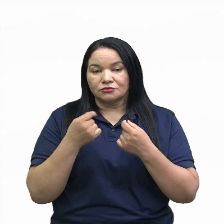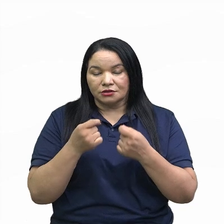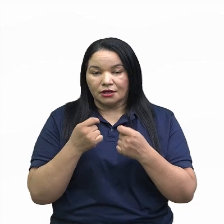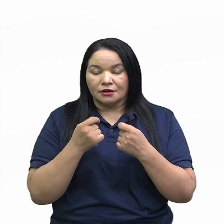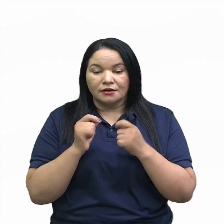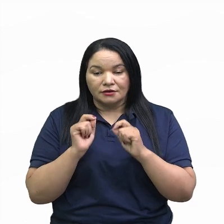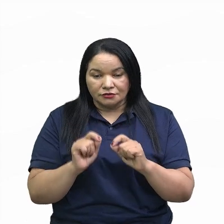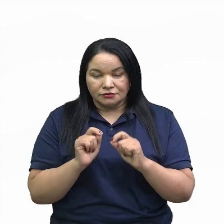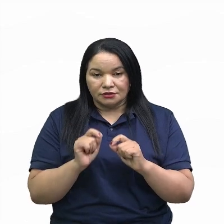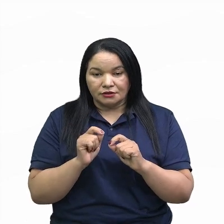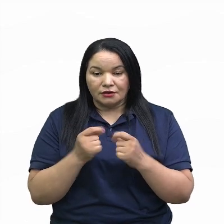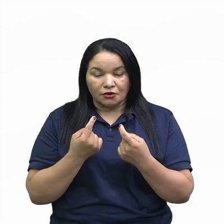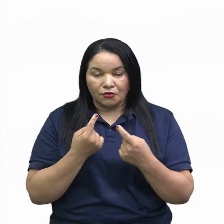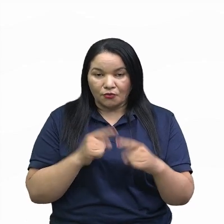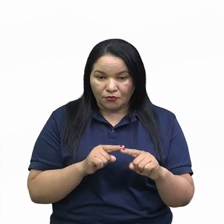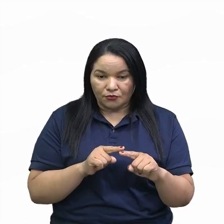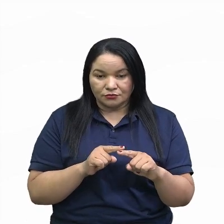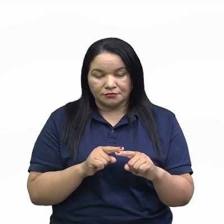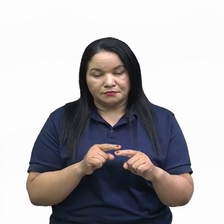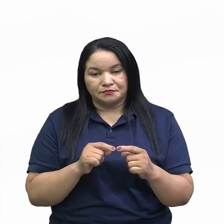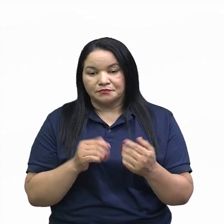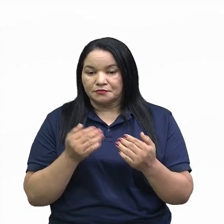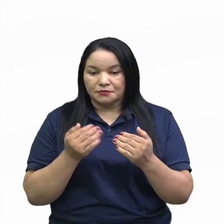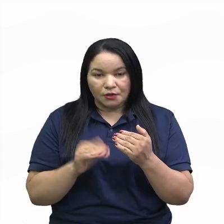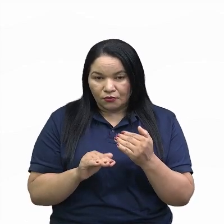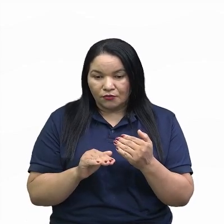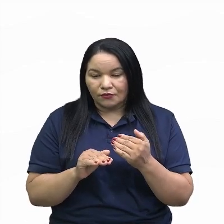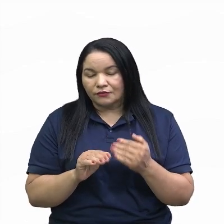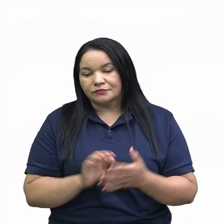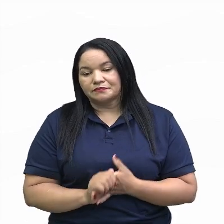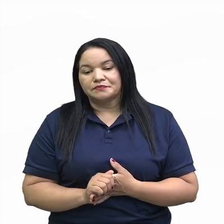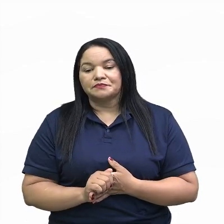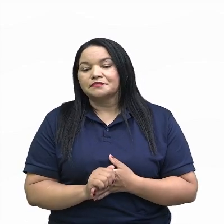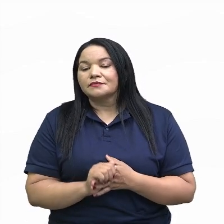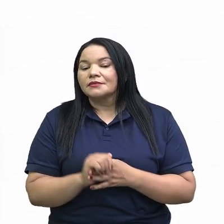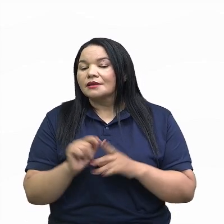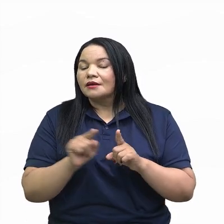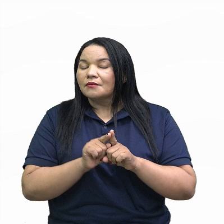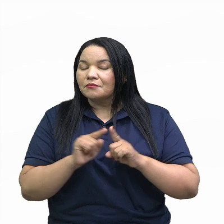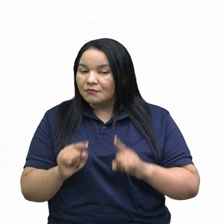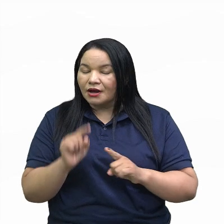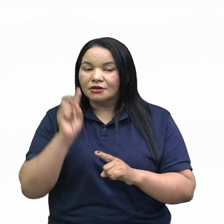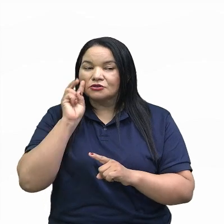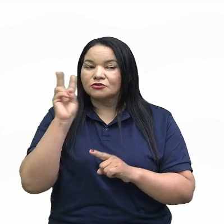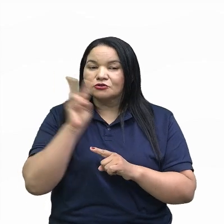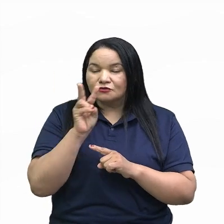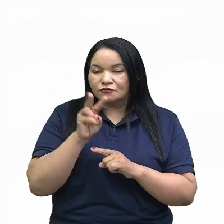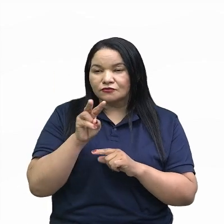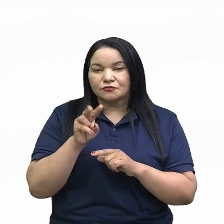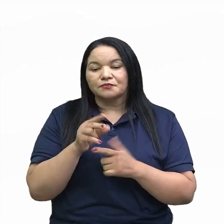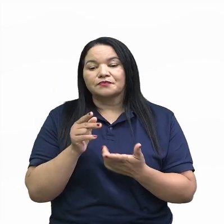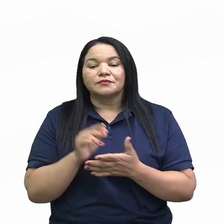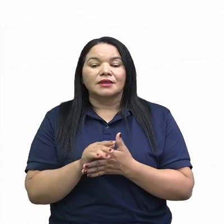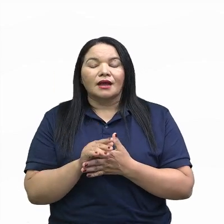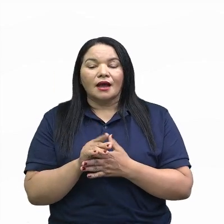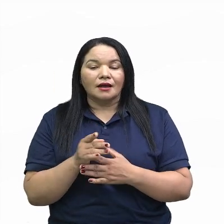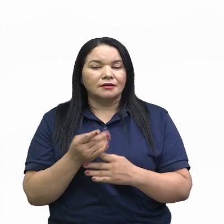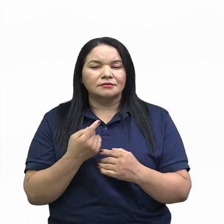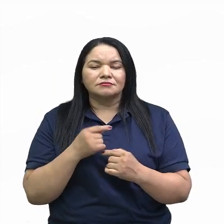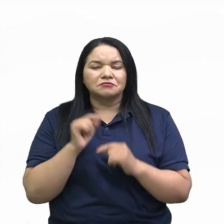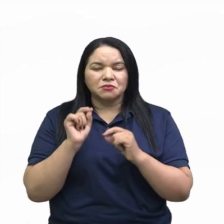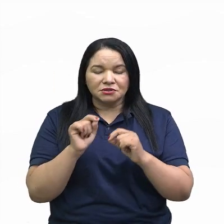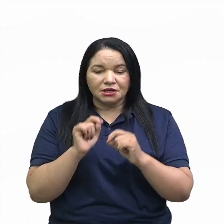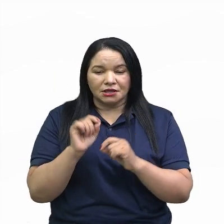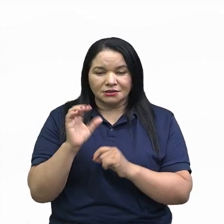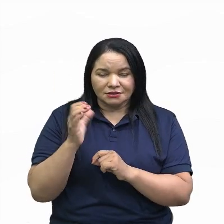se posicionando contrário a uma ideia. Mas basta olhar para o horizonte dispensando a ciência para